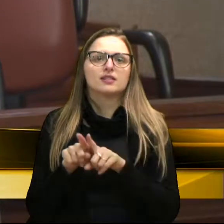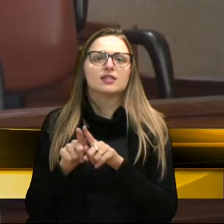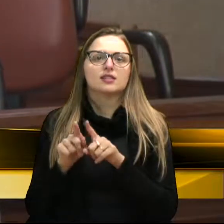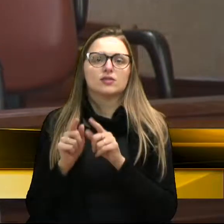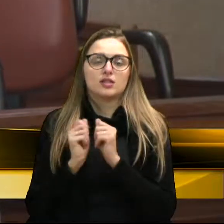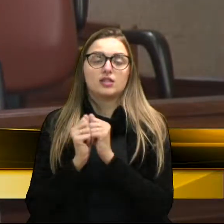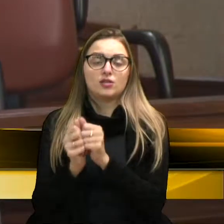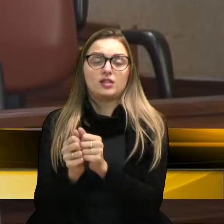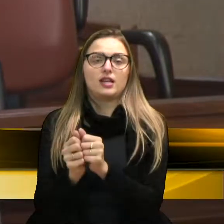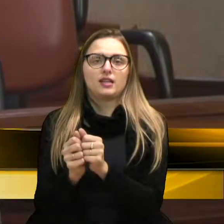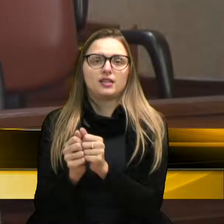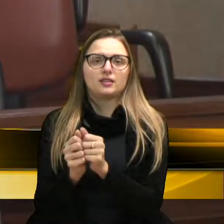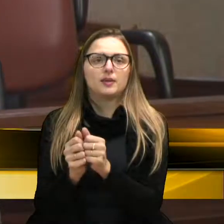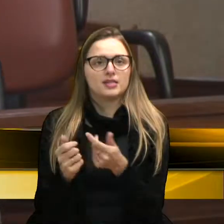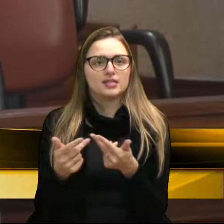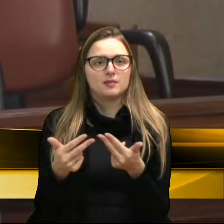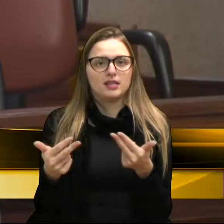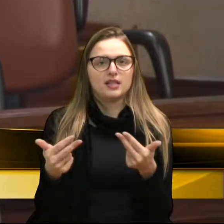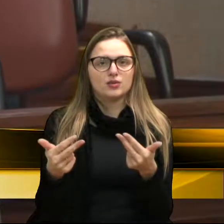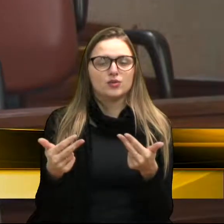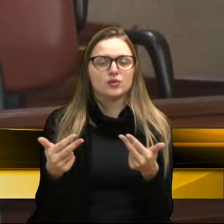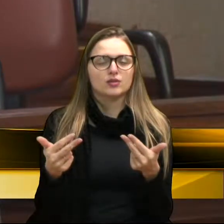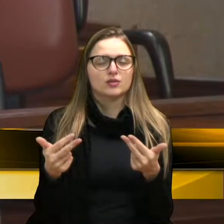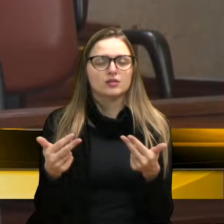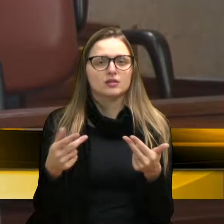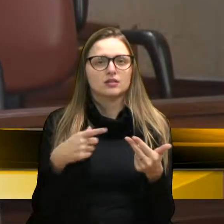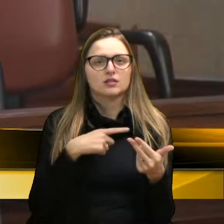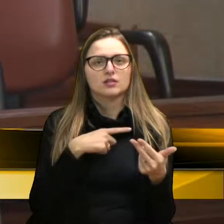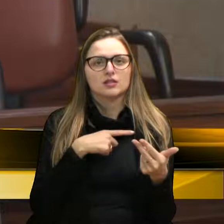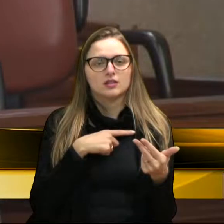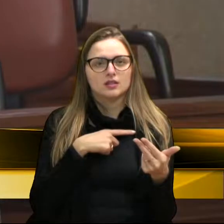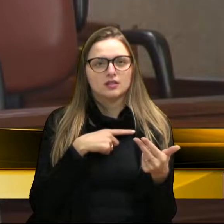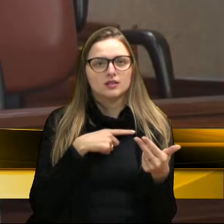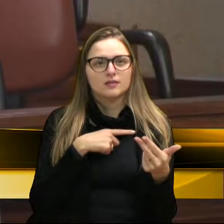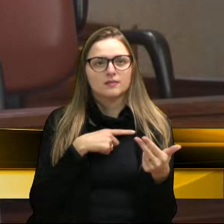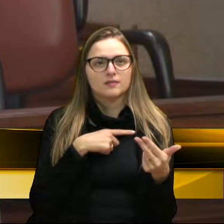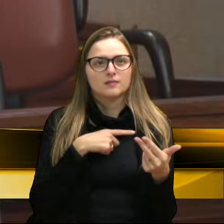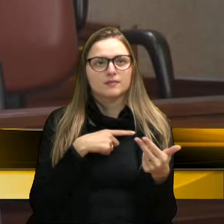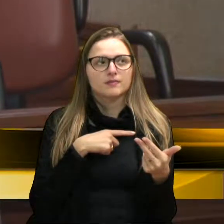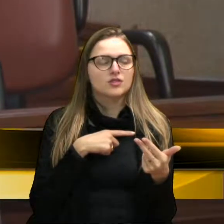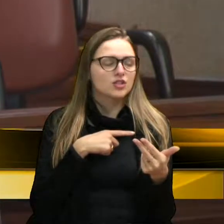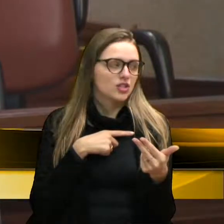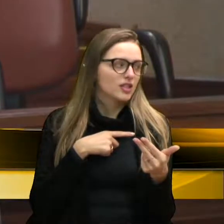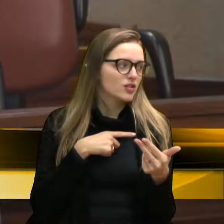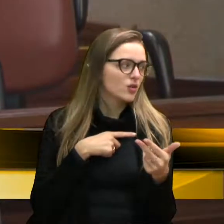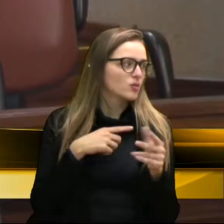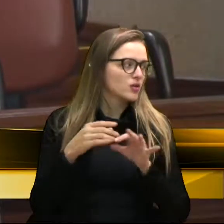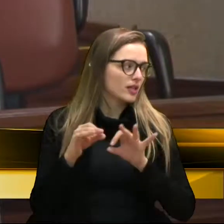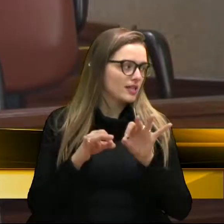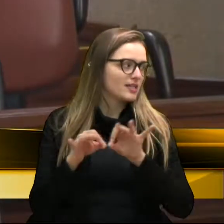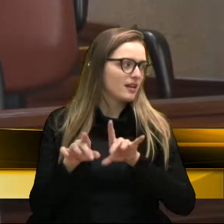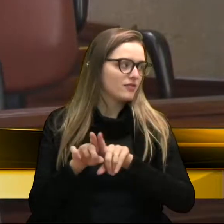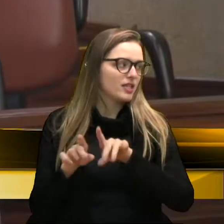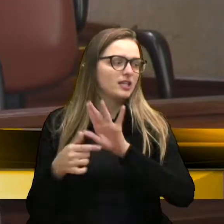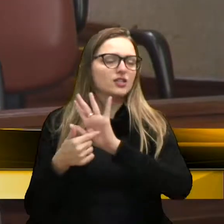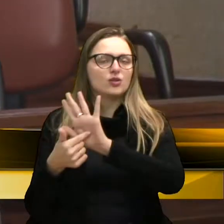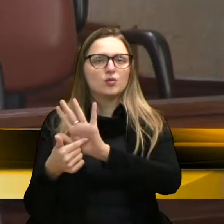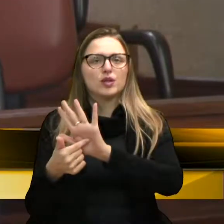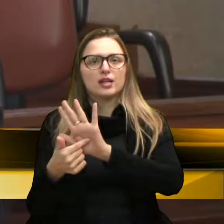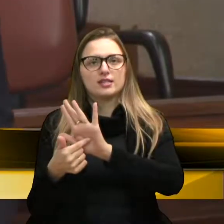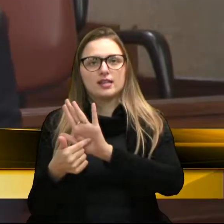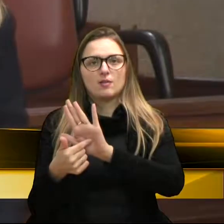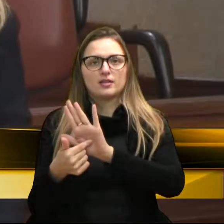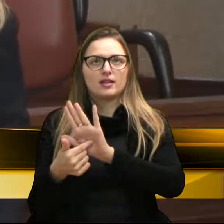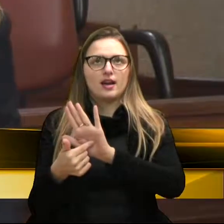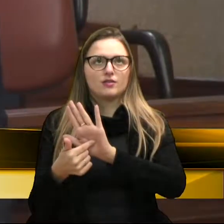de maio de 2000, Lei de Responsabilidade Fiscal. Ainda, como já referido, o fato é